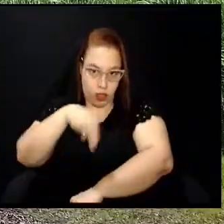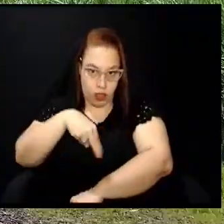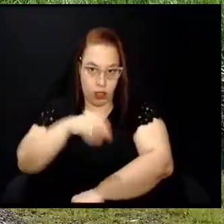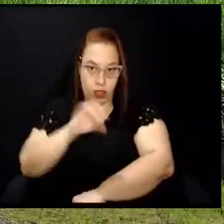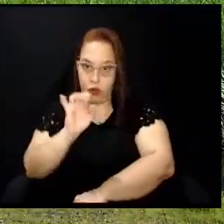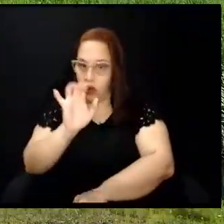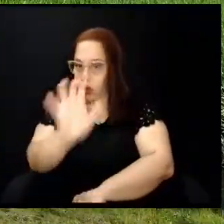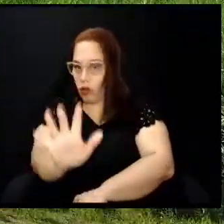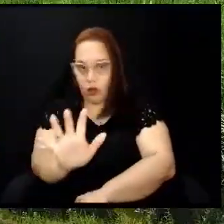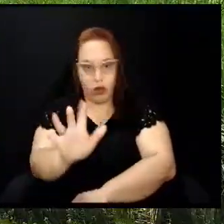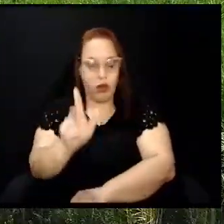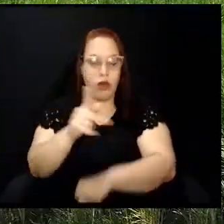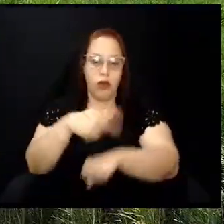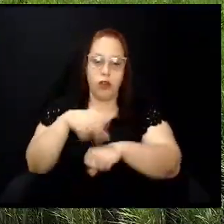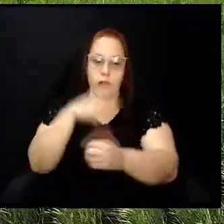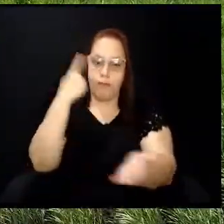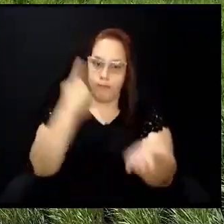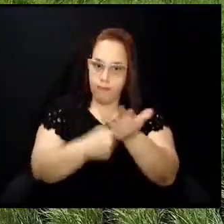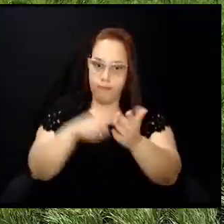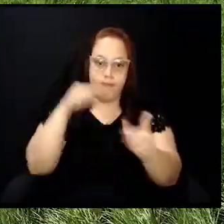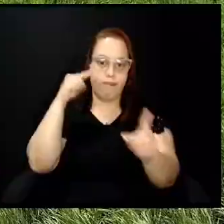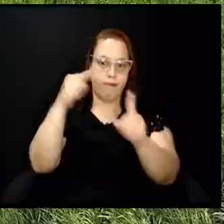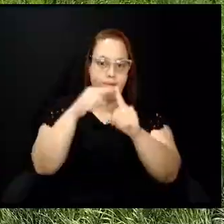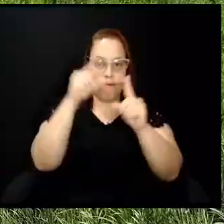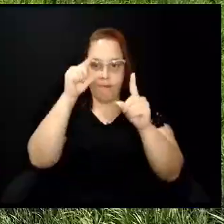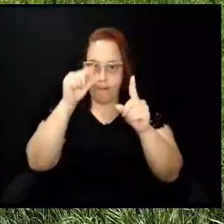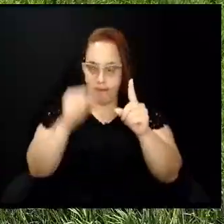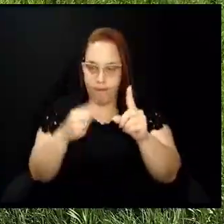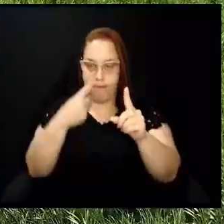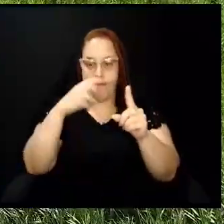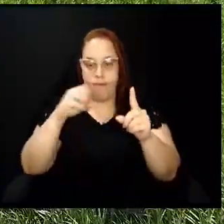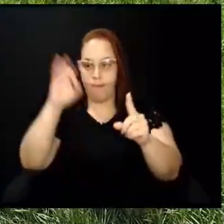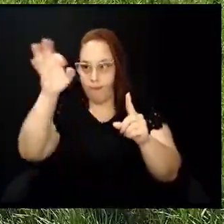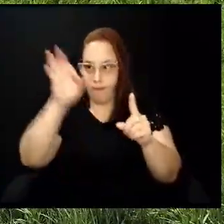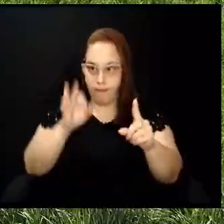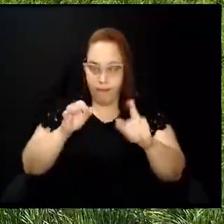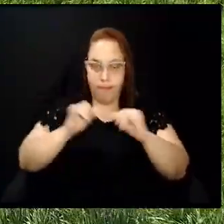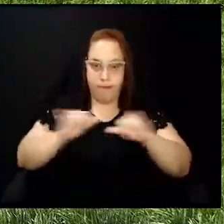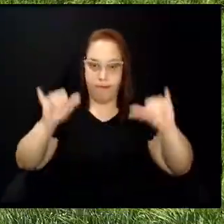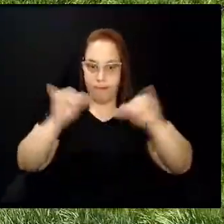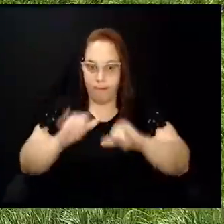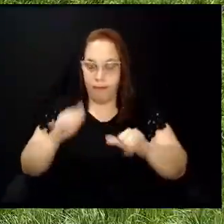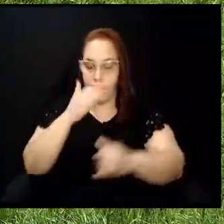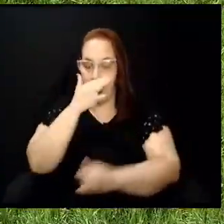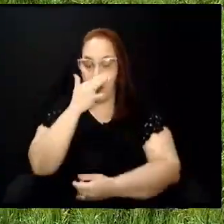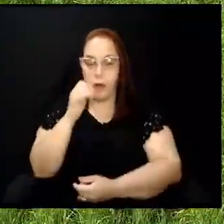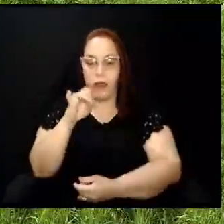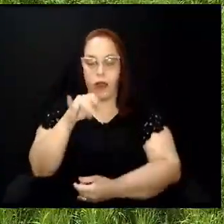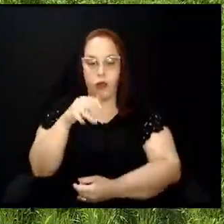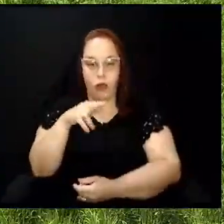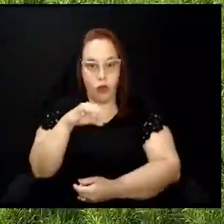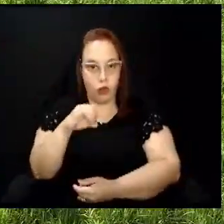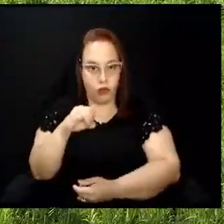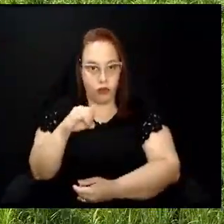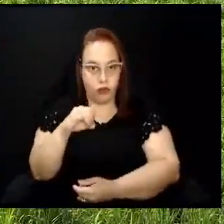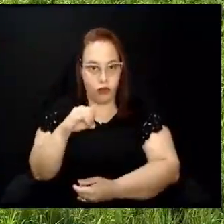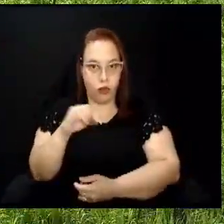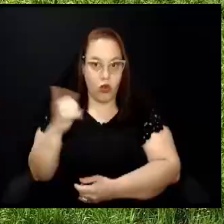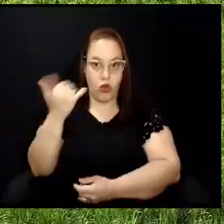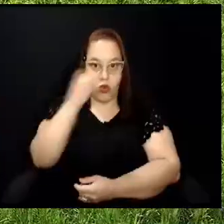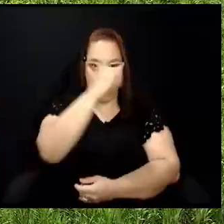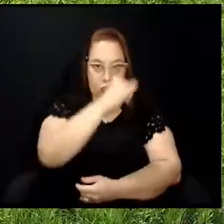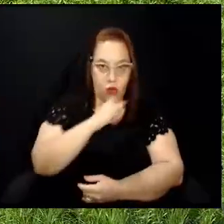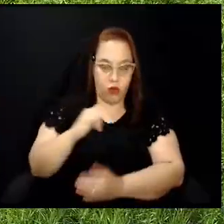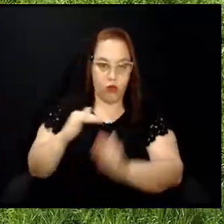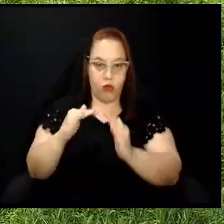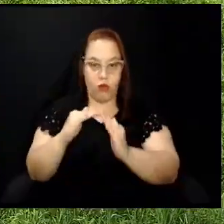Somente assim, o país cumprirá a meta de reduzir em 10% as emissões de gases do efeito estufa em voos domésticos